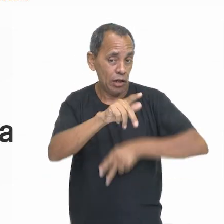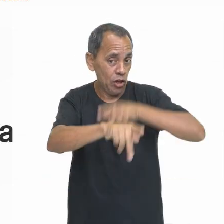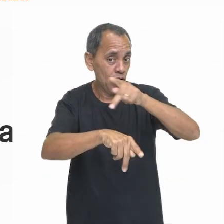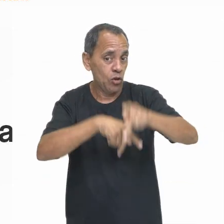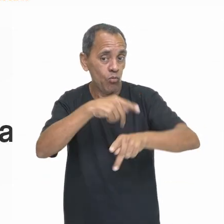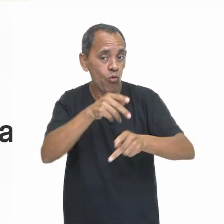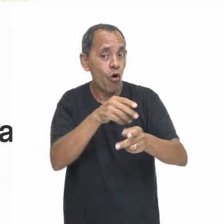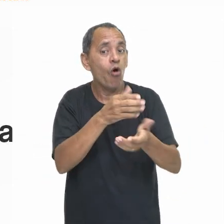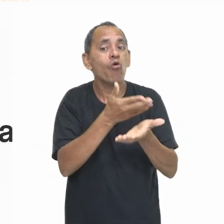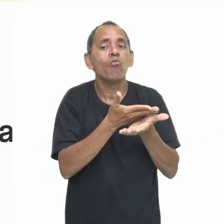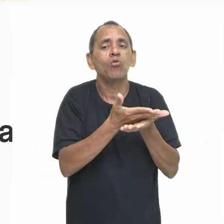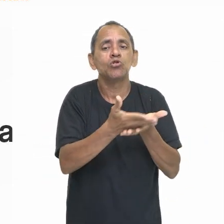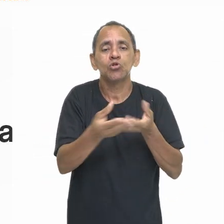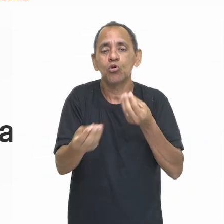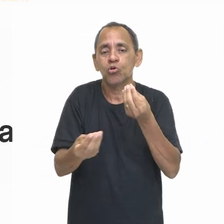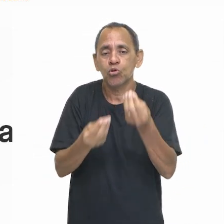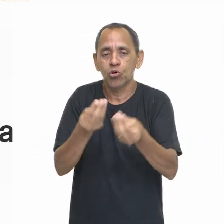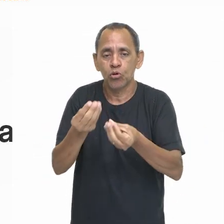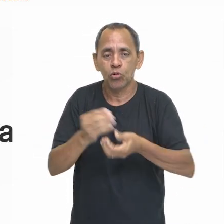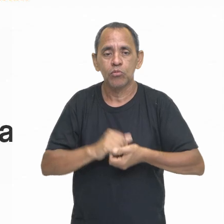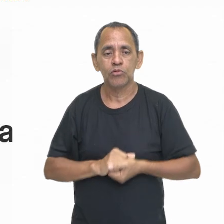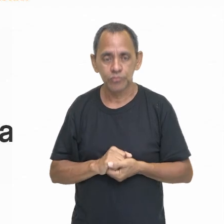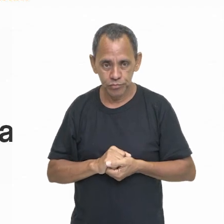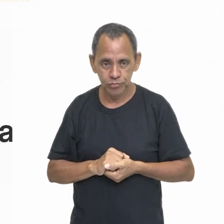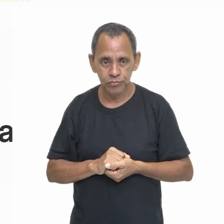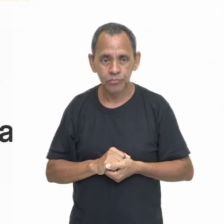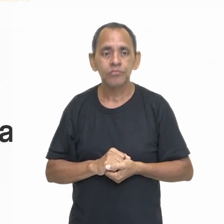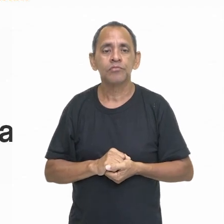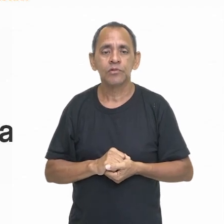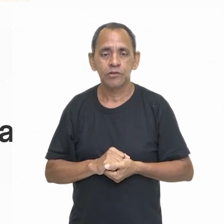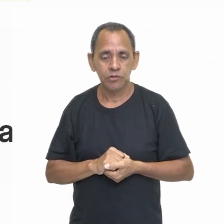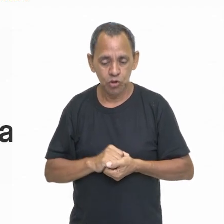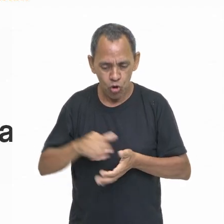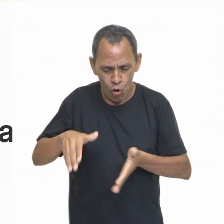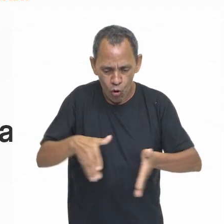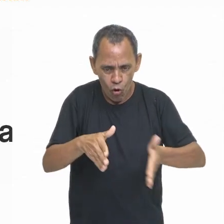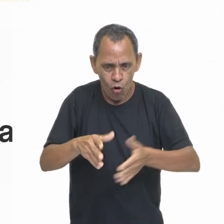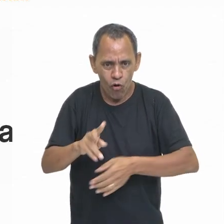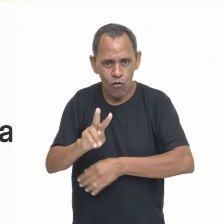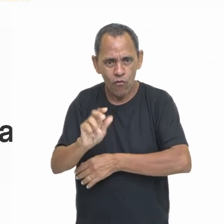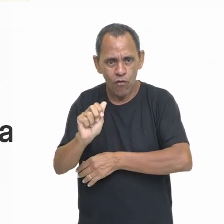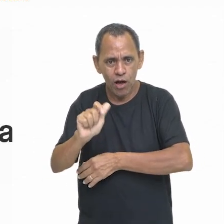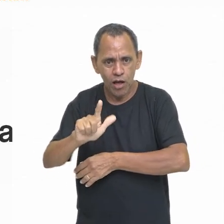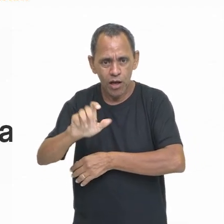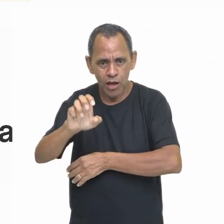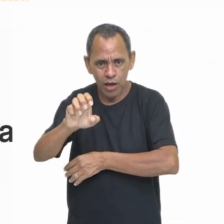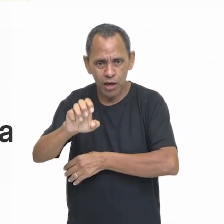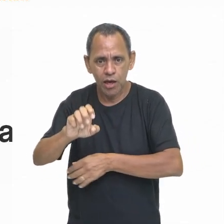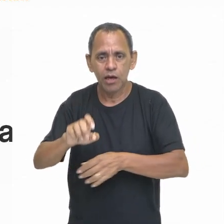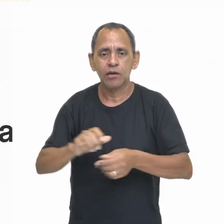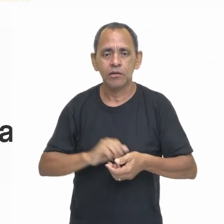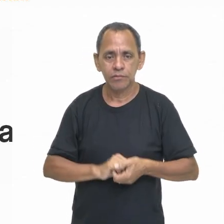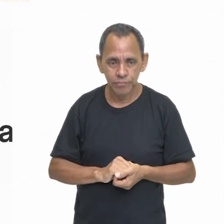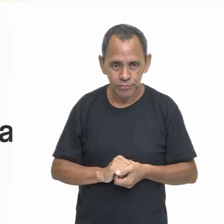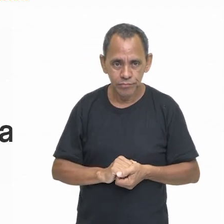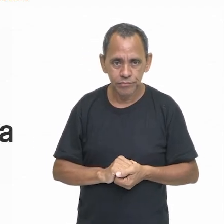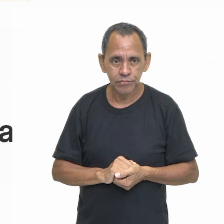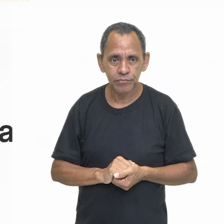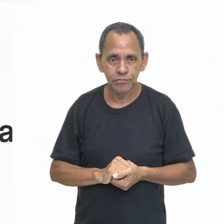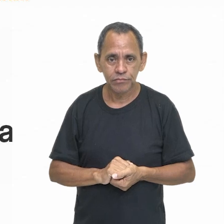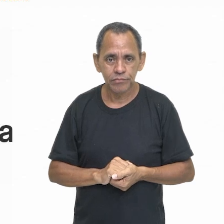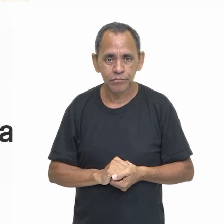civilização, ela é uma civilização do Vale do Indo, tá? E que tem ali